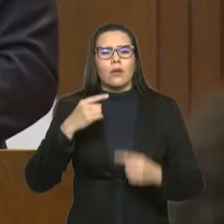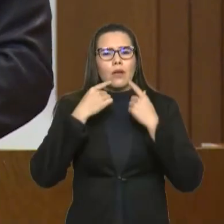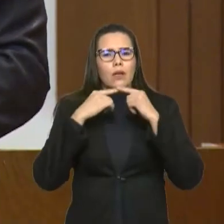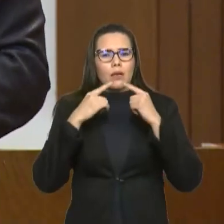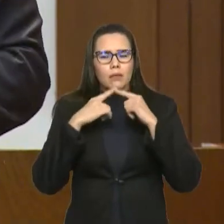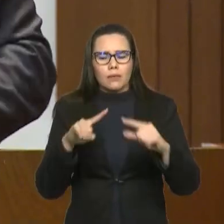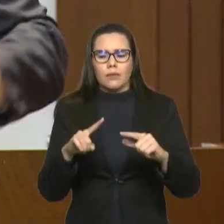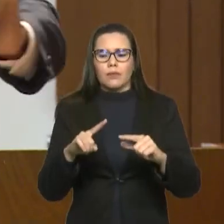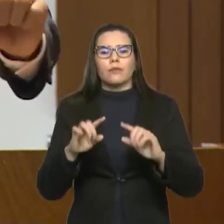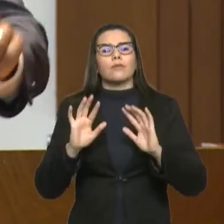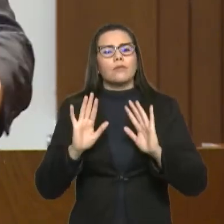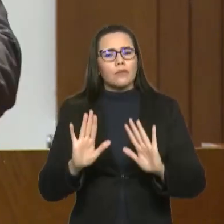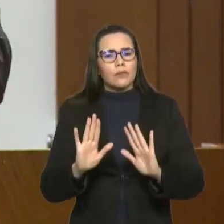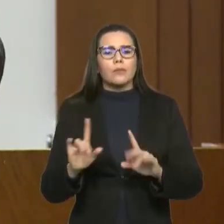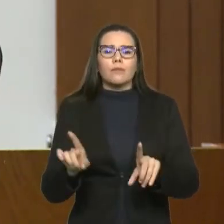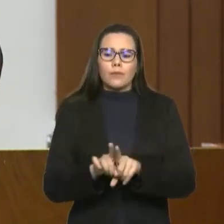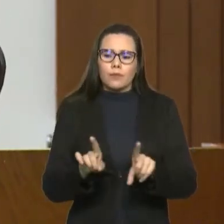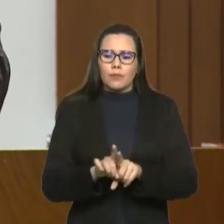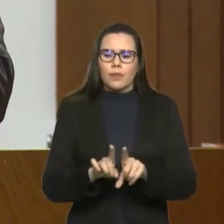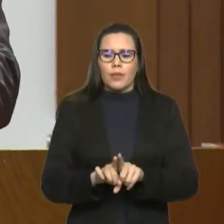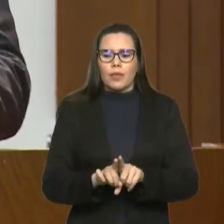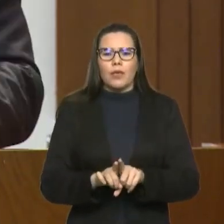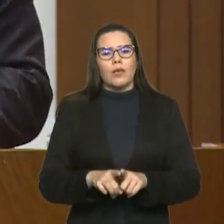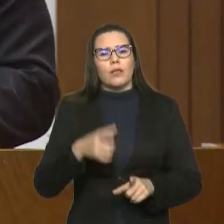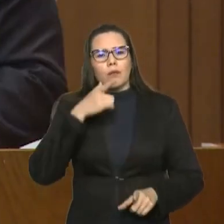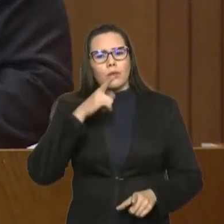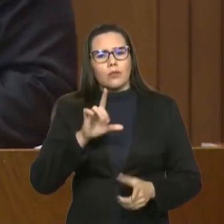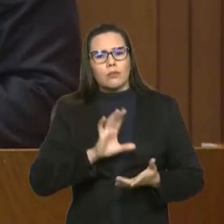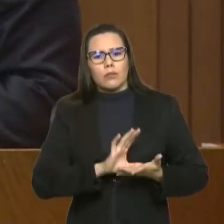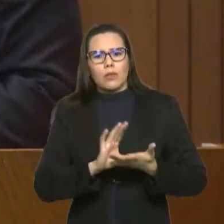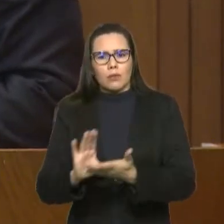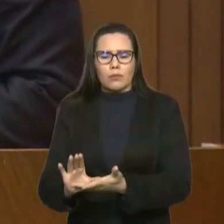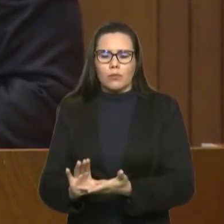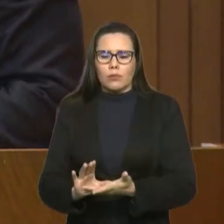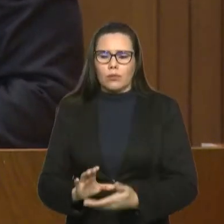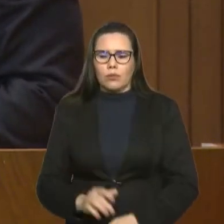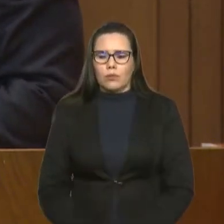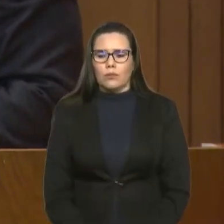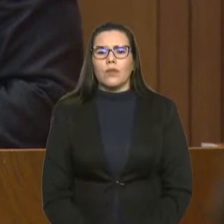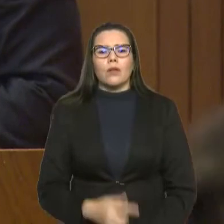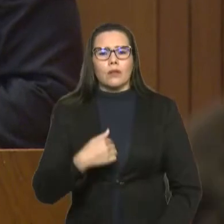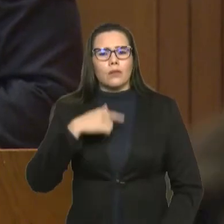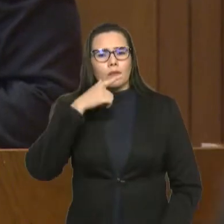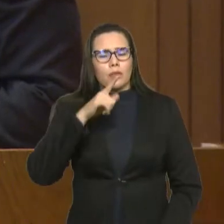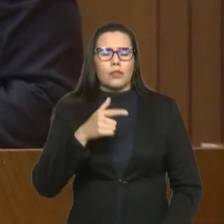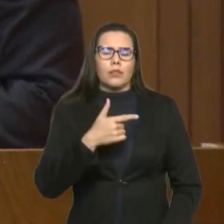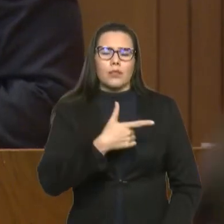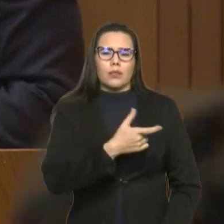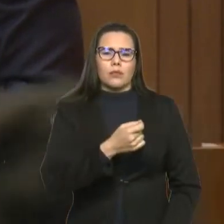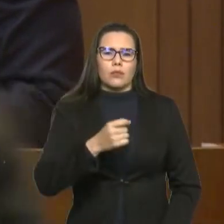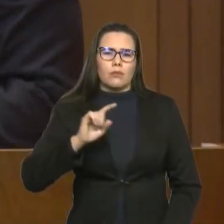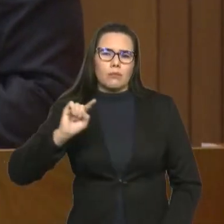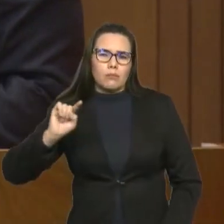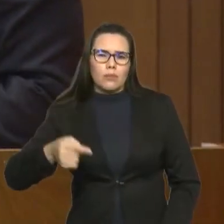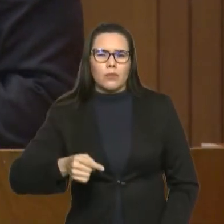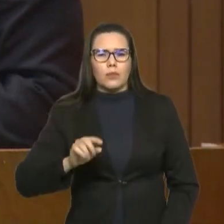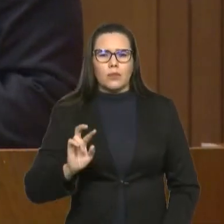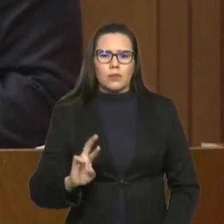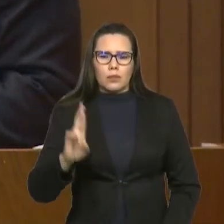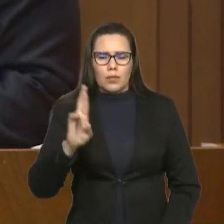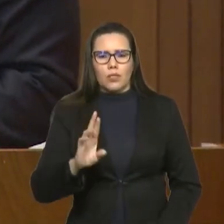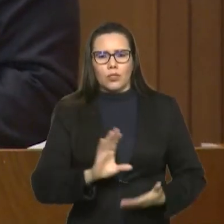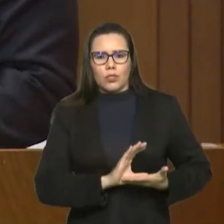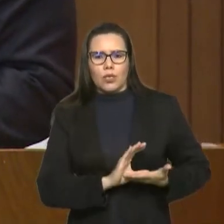também garantindo recursos. Só esse ano garantimos R$ 200 mil em recursos